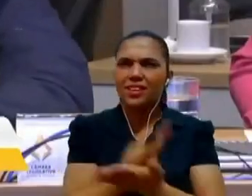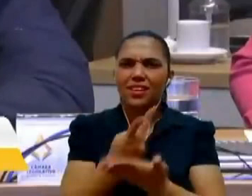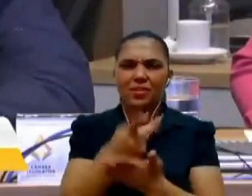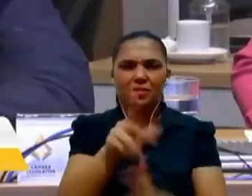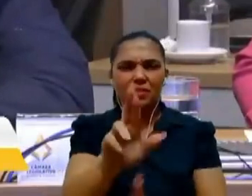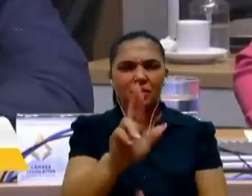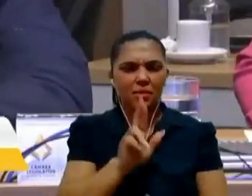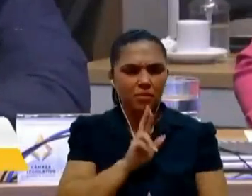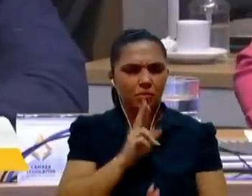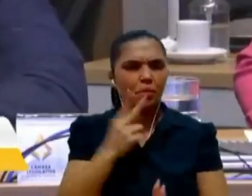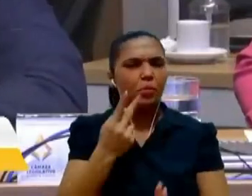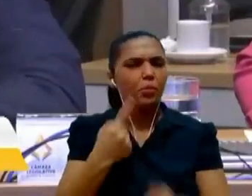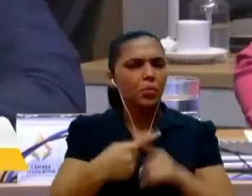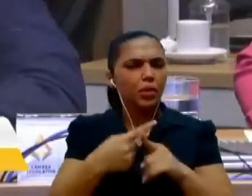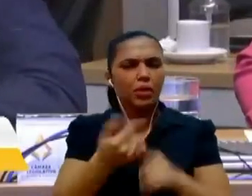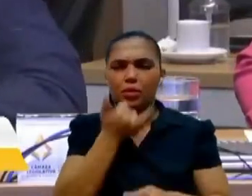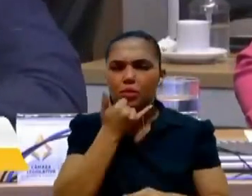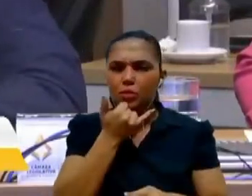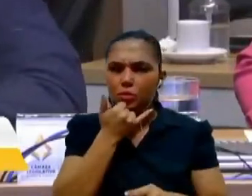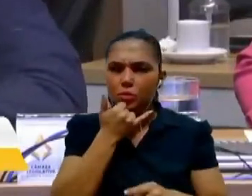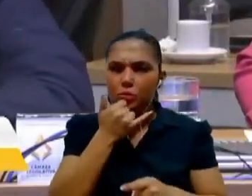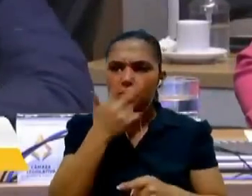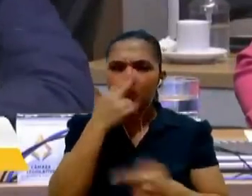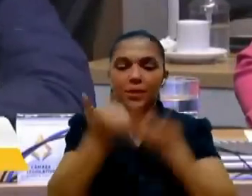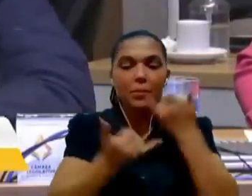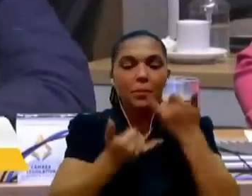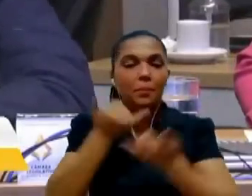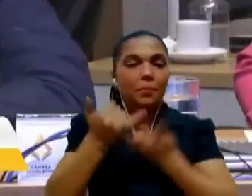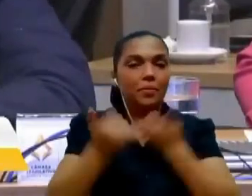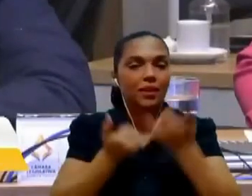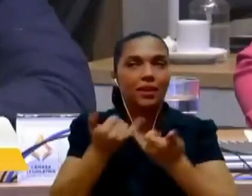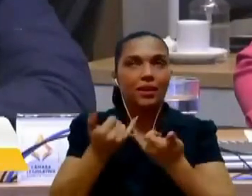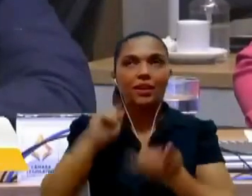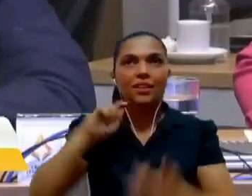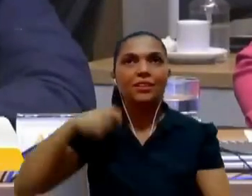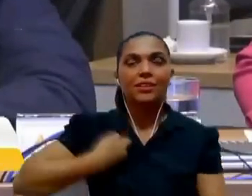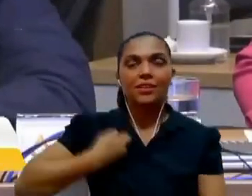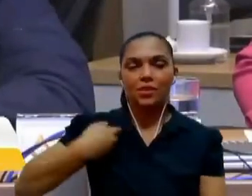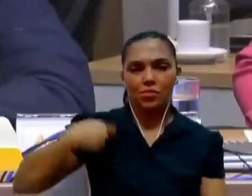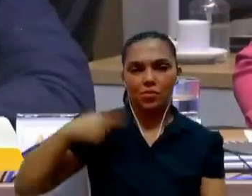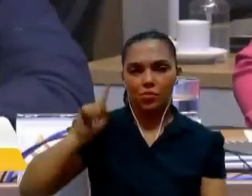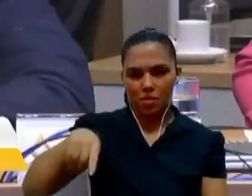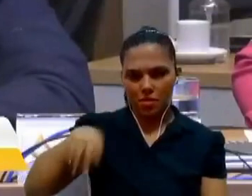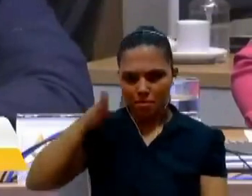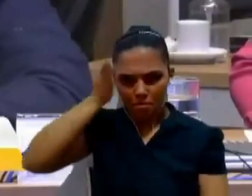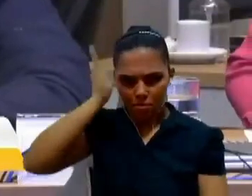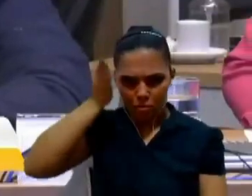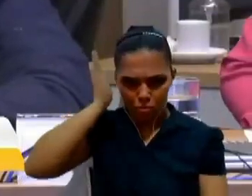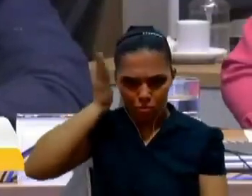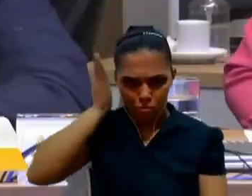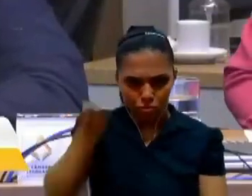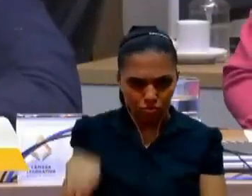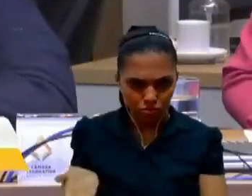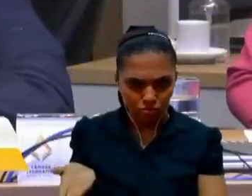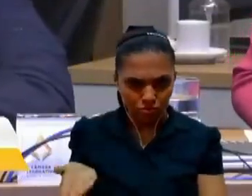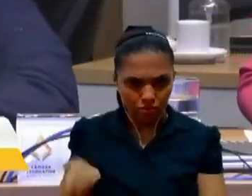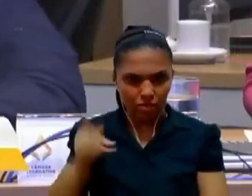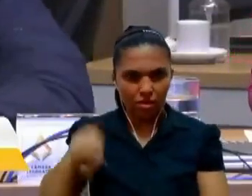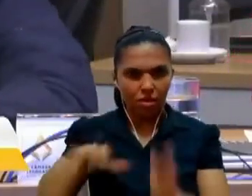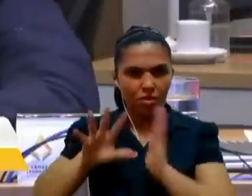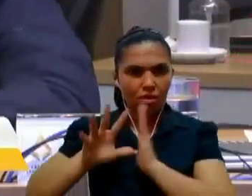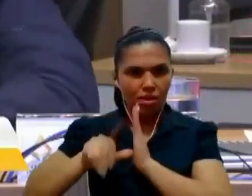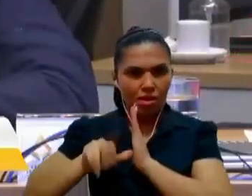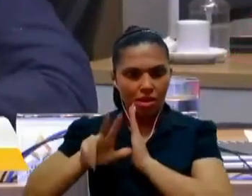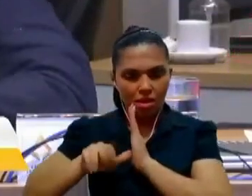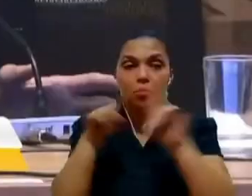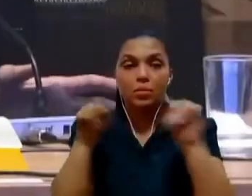Desculpa com todo respeito me parece uma brincadeira com a nossa inteligência por quê porque perguntaram para o senhor ladrão sobe